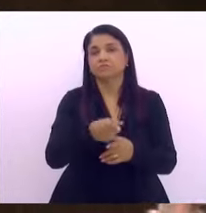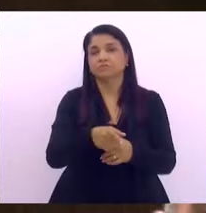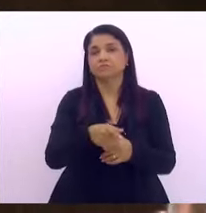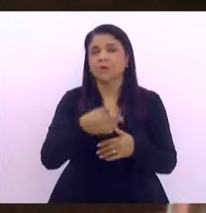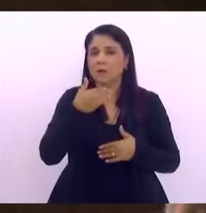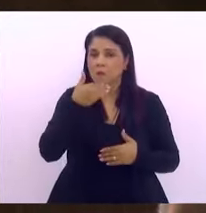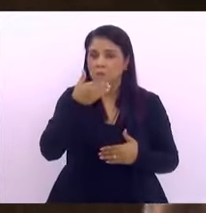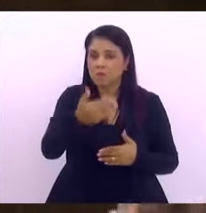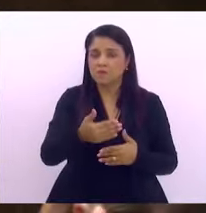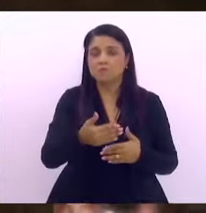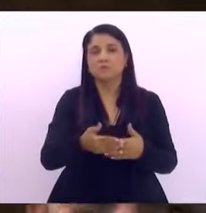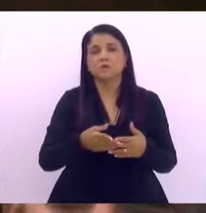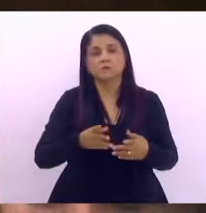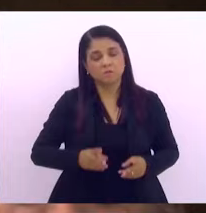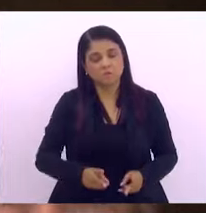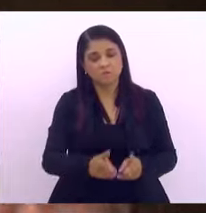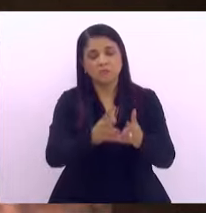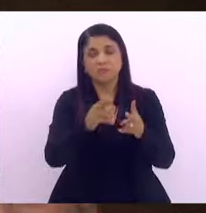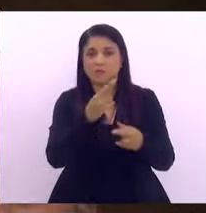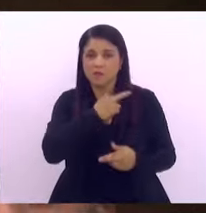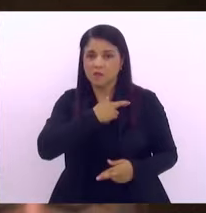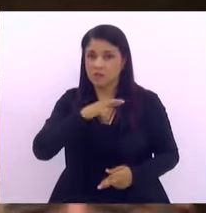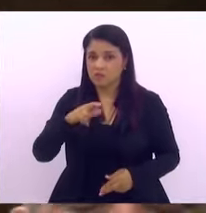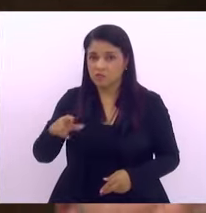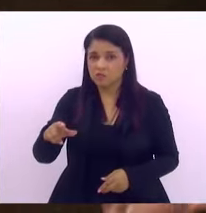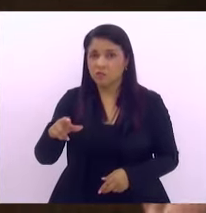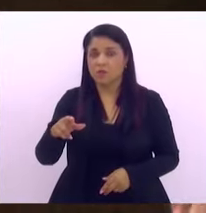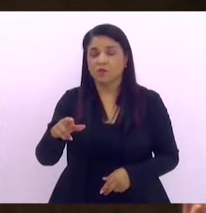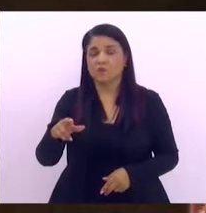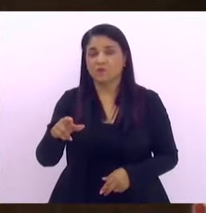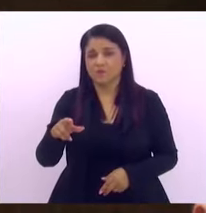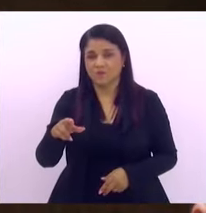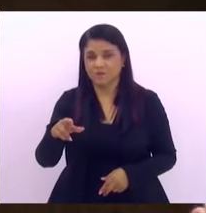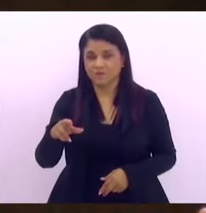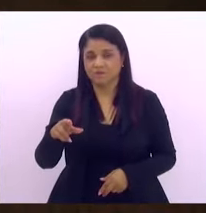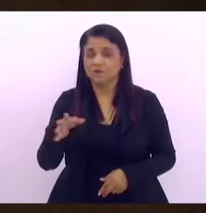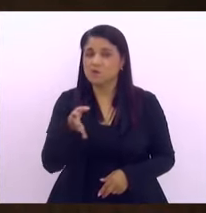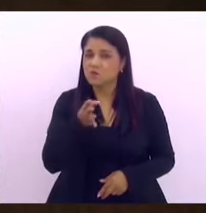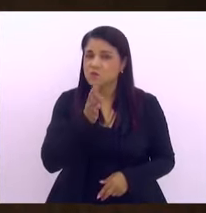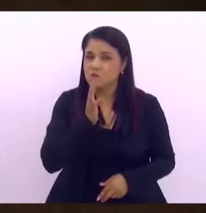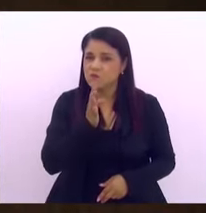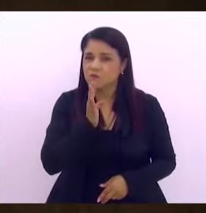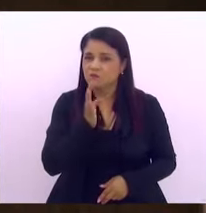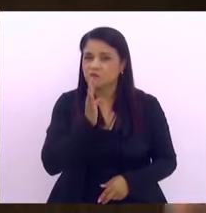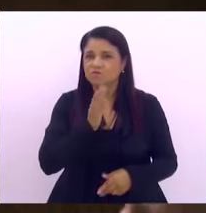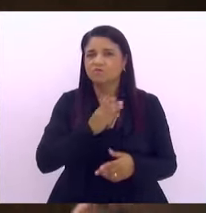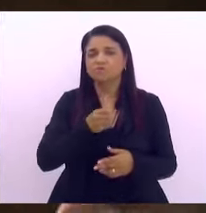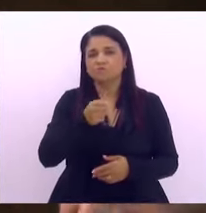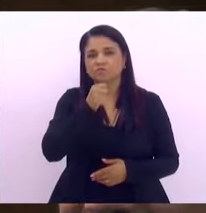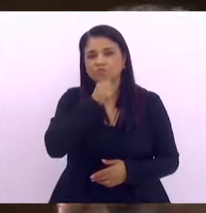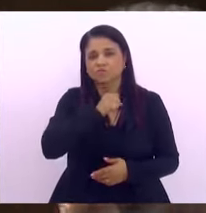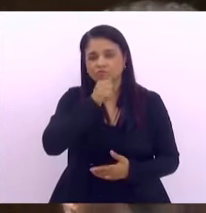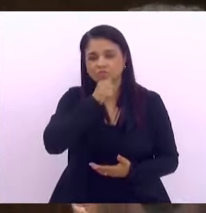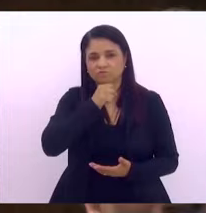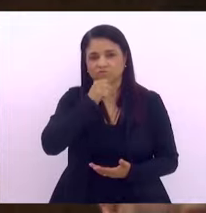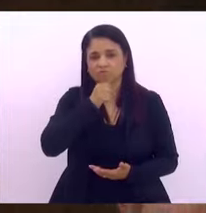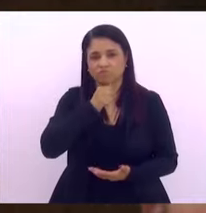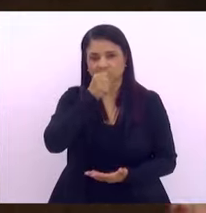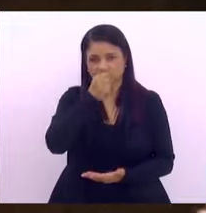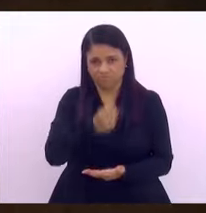reivindicam descenderem de um mesmo tronco religioso, para aquelas e aqueles que têm algum conhecimento do Antigo Testamento sabem do que eu estou